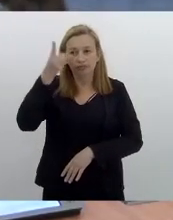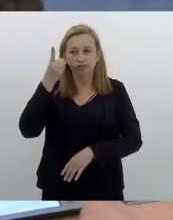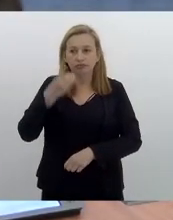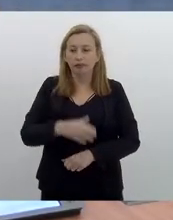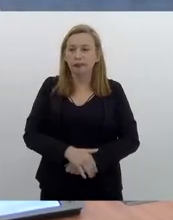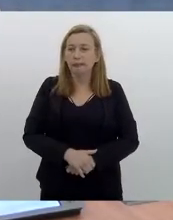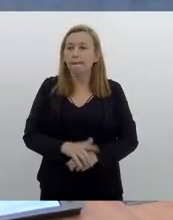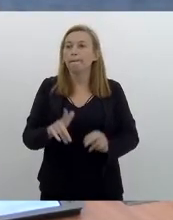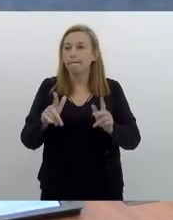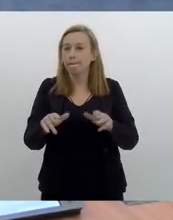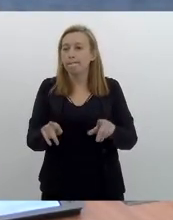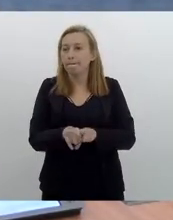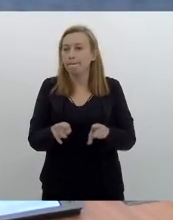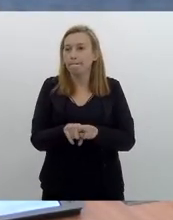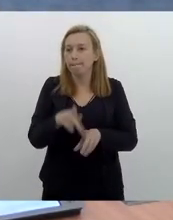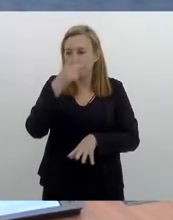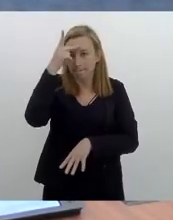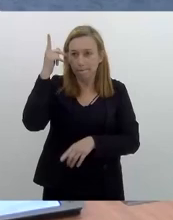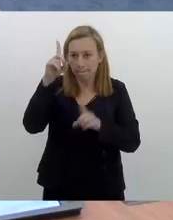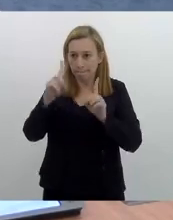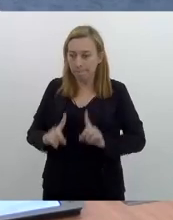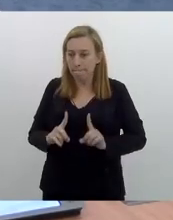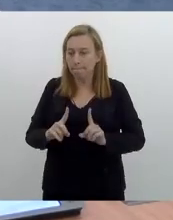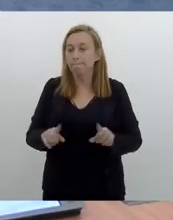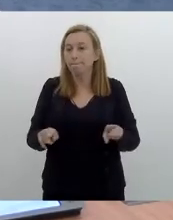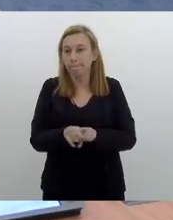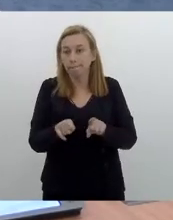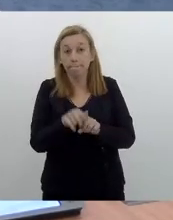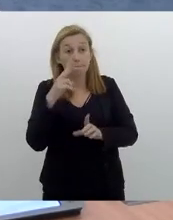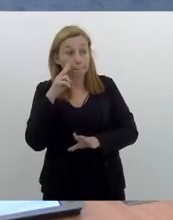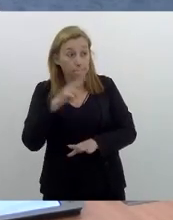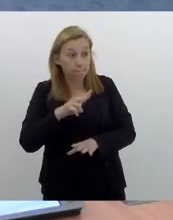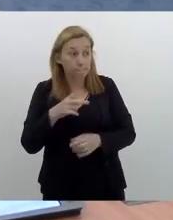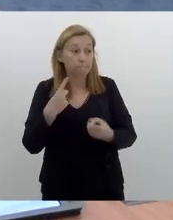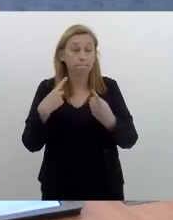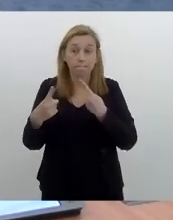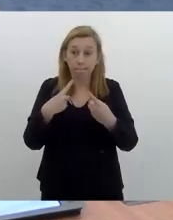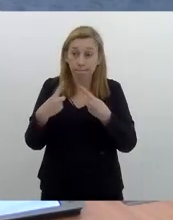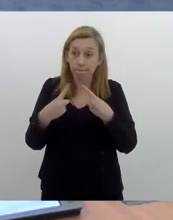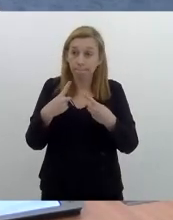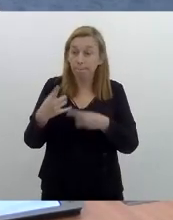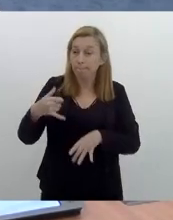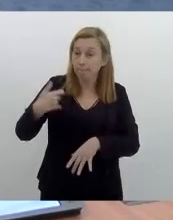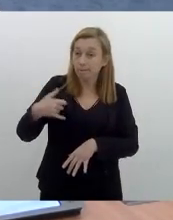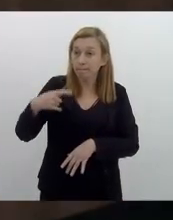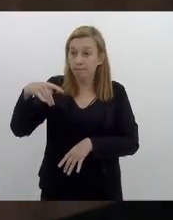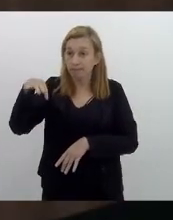O mesmo vale também Para as pessoas com deficiência Que a gente também viu Essa distorção Passar a palavra